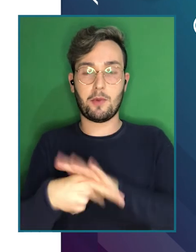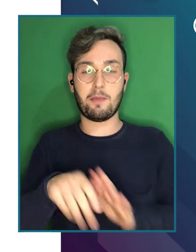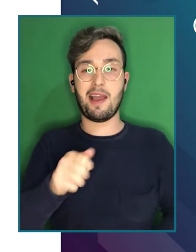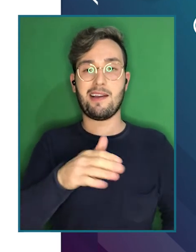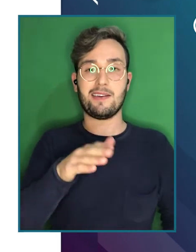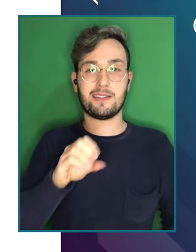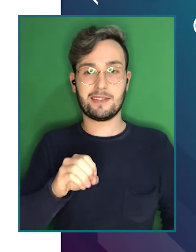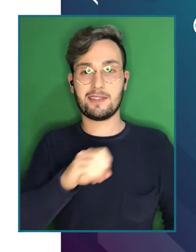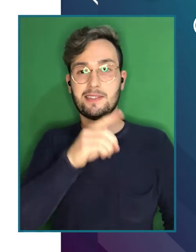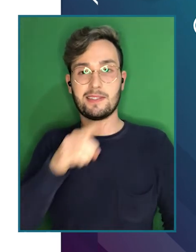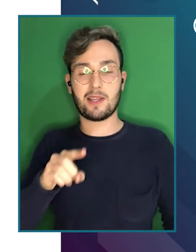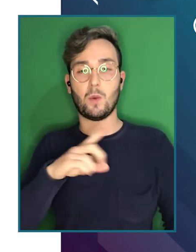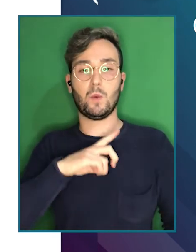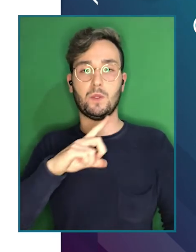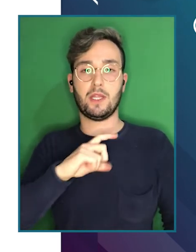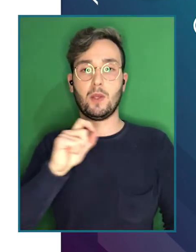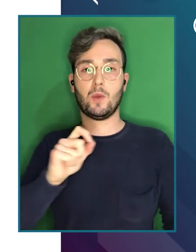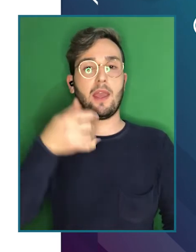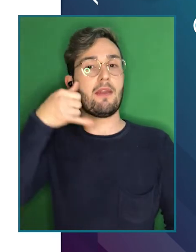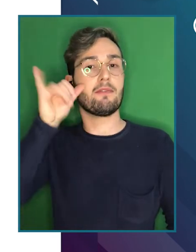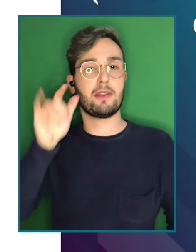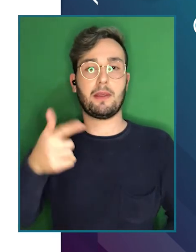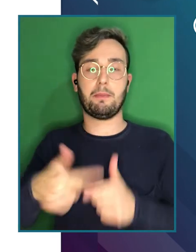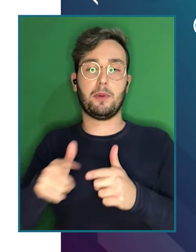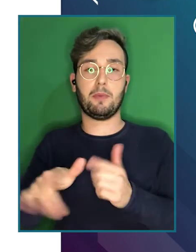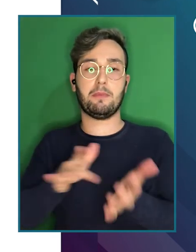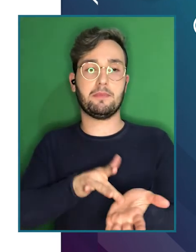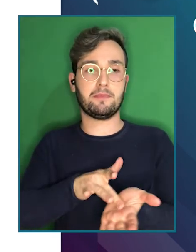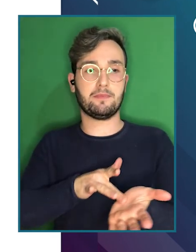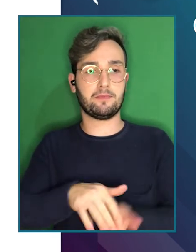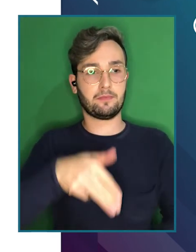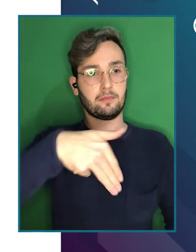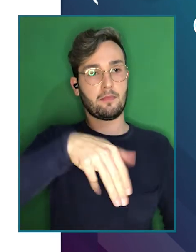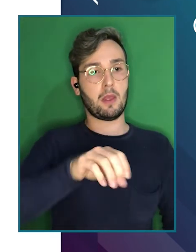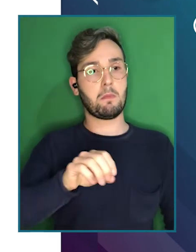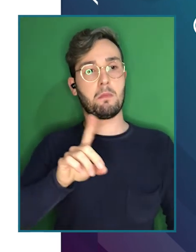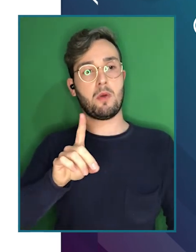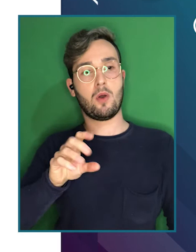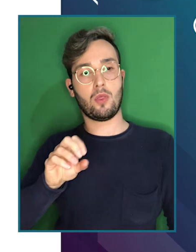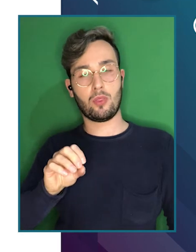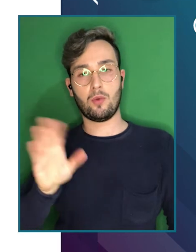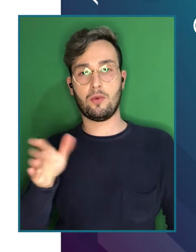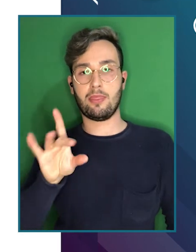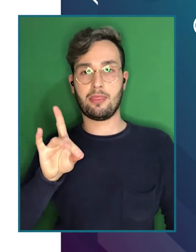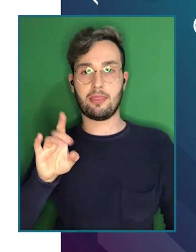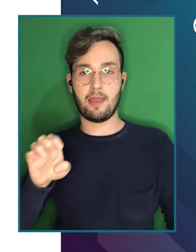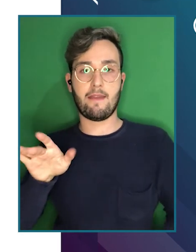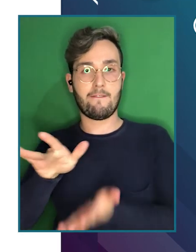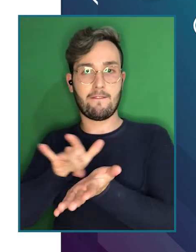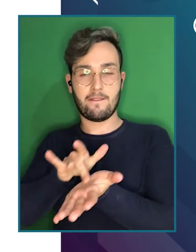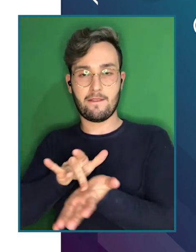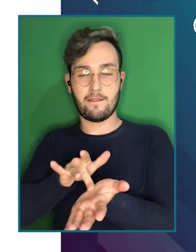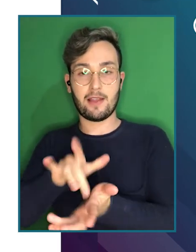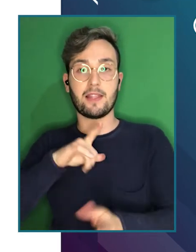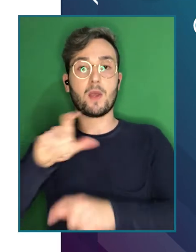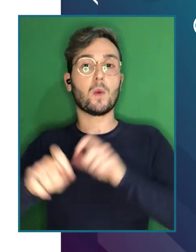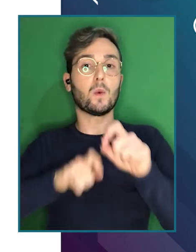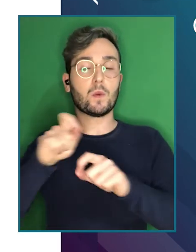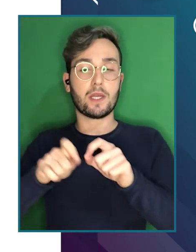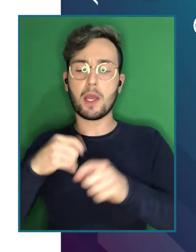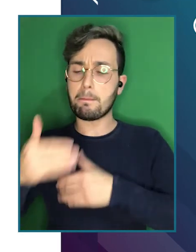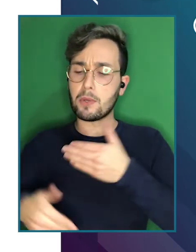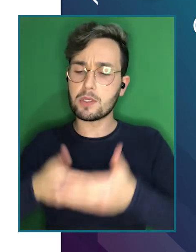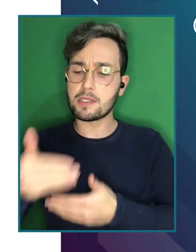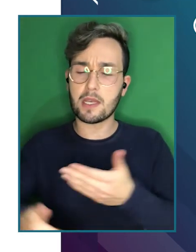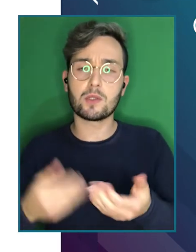relacionados às ações que serão utilizadas para impedir as falhas. O termo modo de falha está relacionado ao fato de como